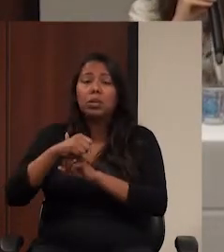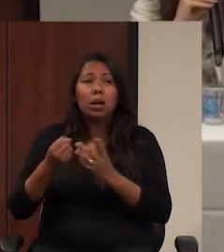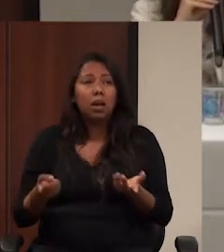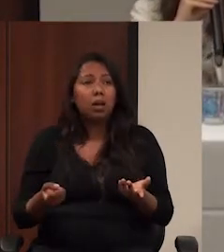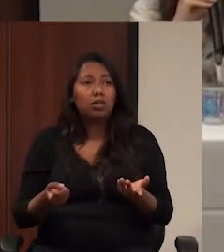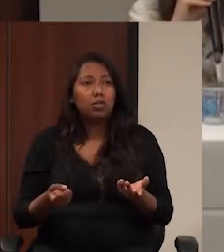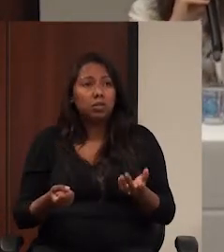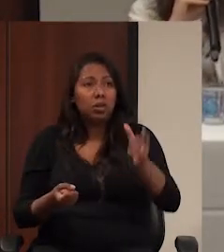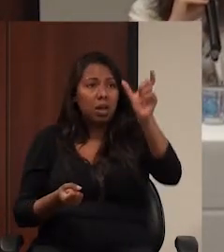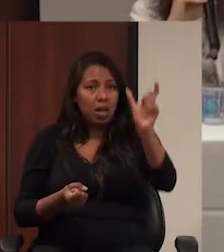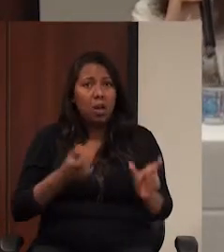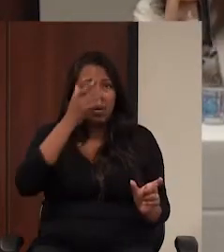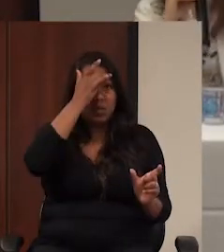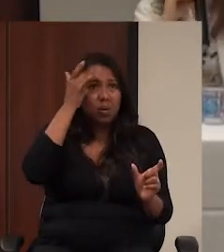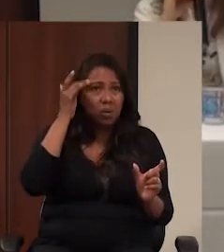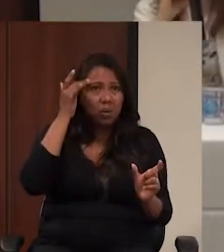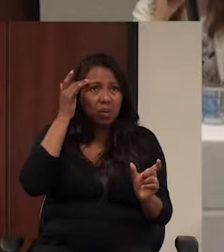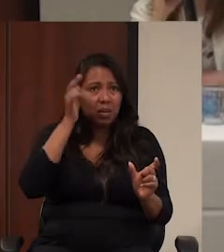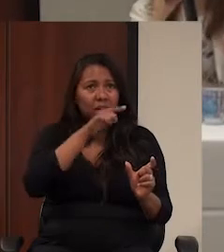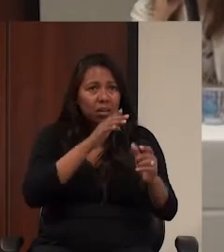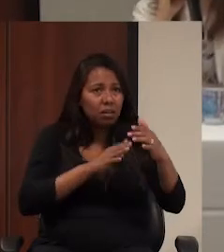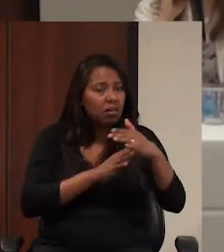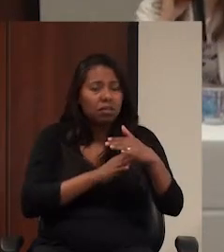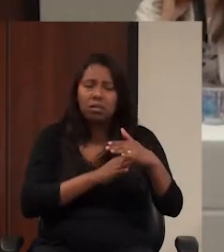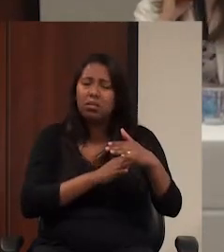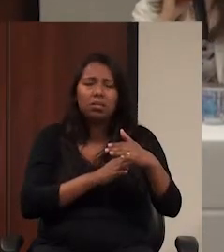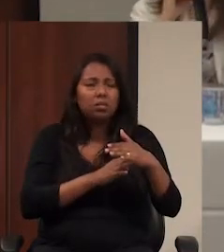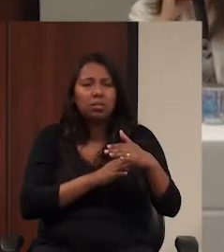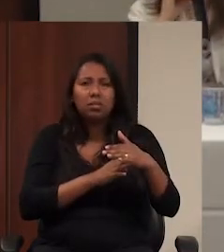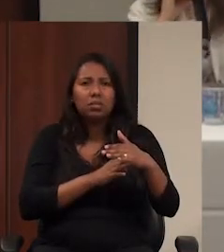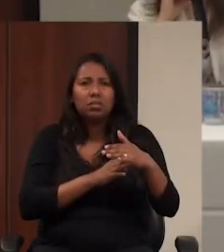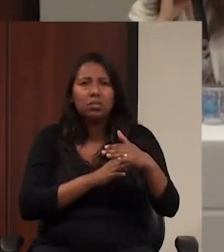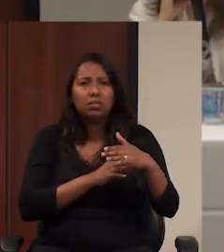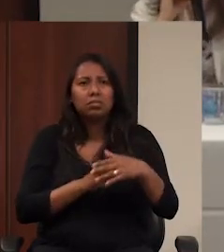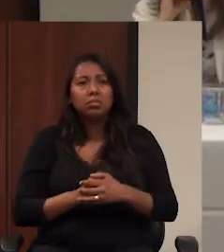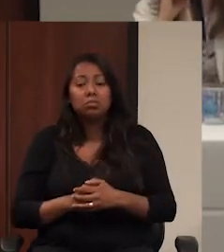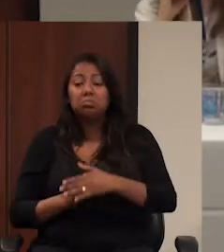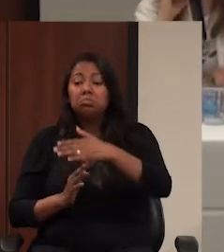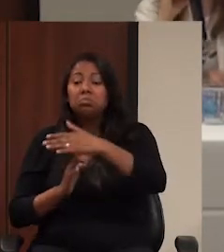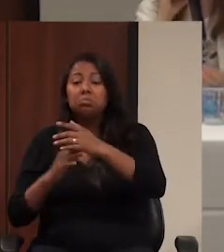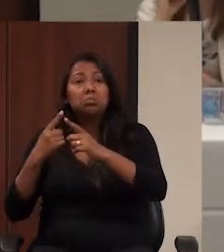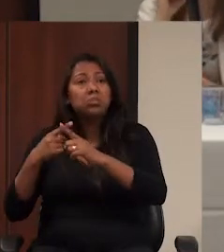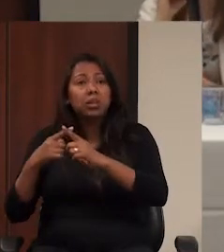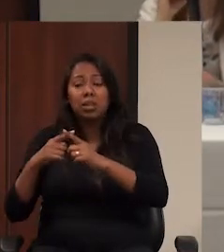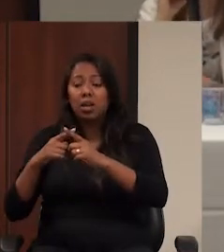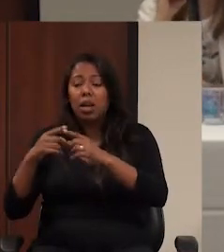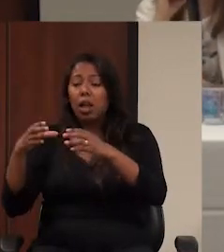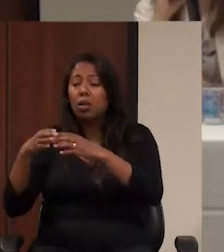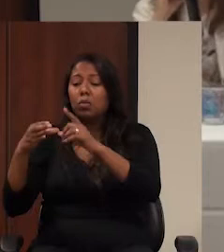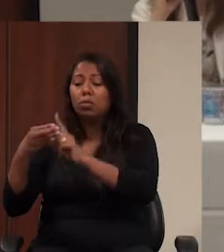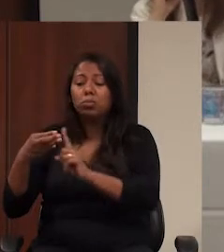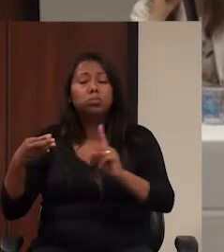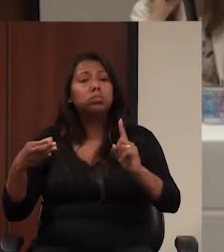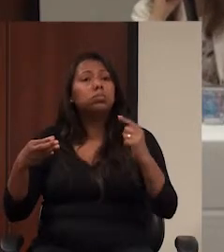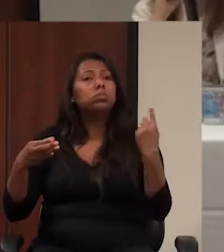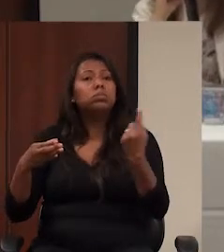é a pessoa, né? Que a barreira que essas pessoas enfrentavam eram decorrentes do quê? Do isolamento social em que elas